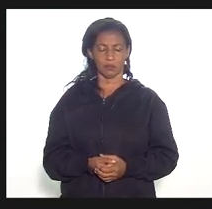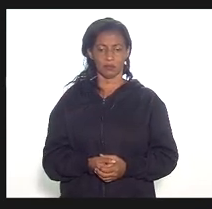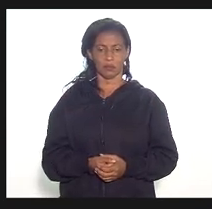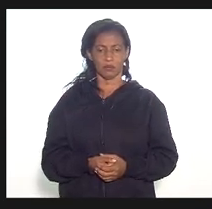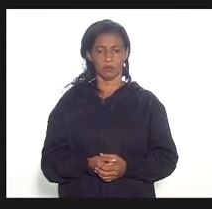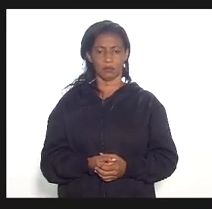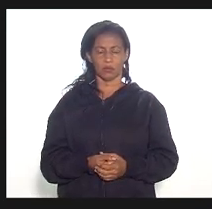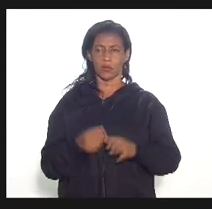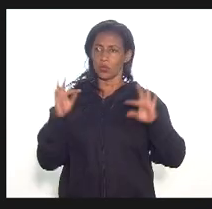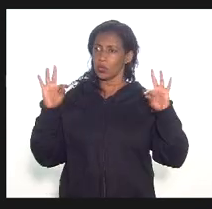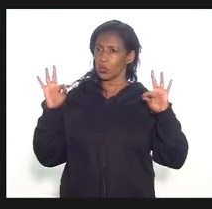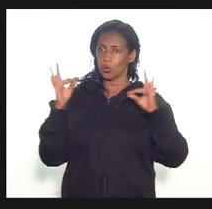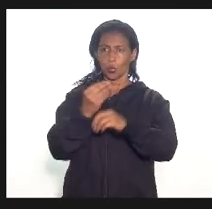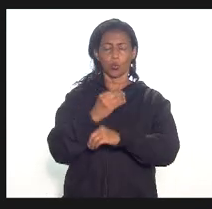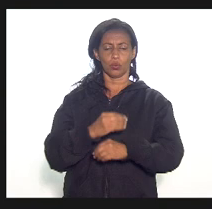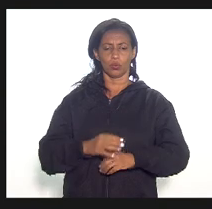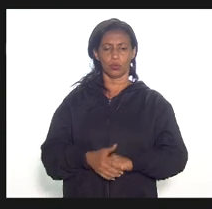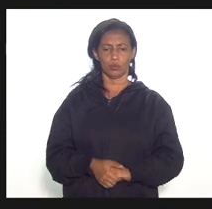de todos